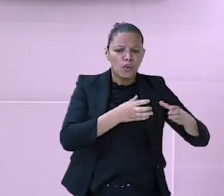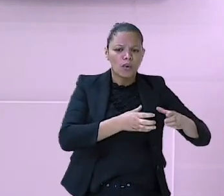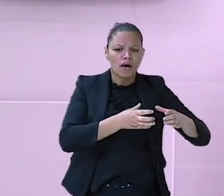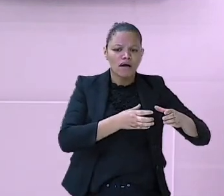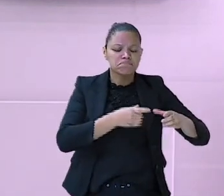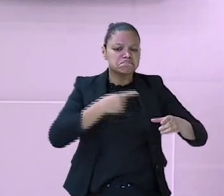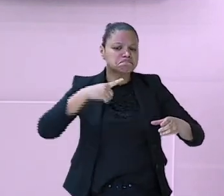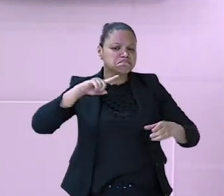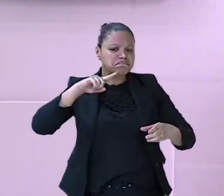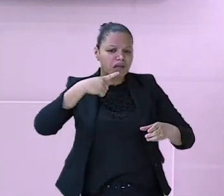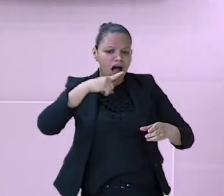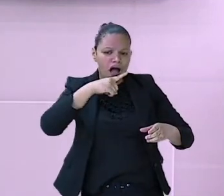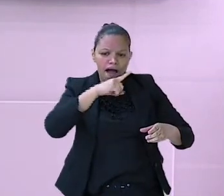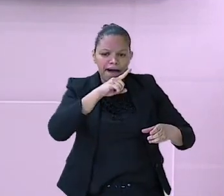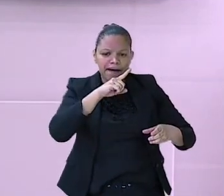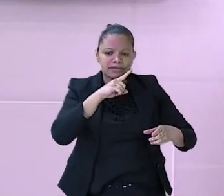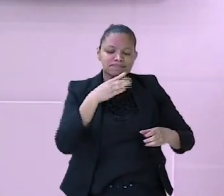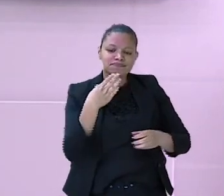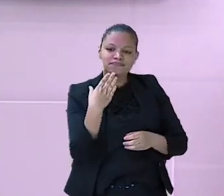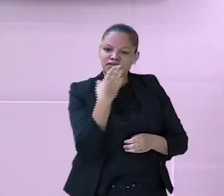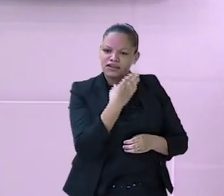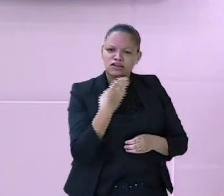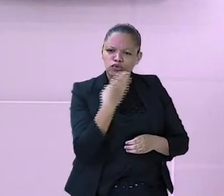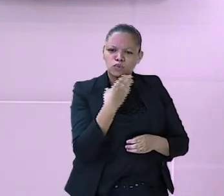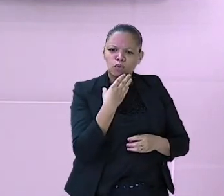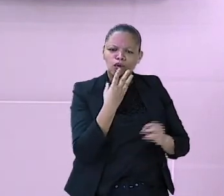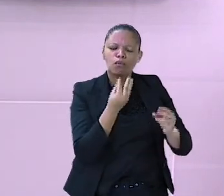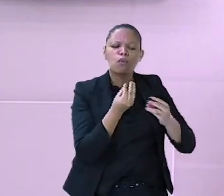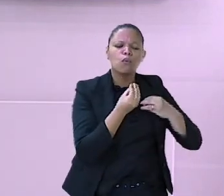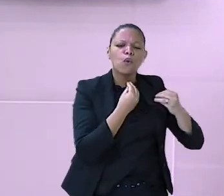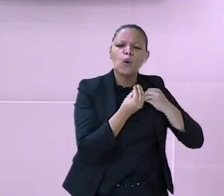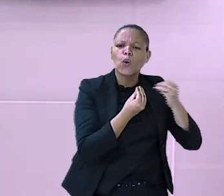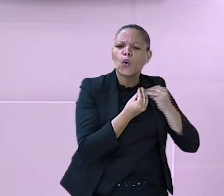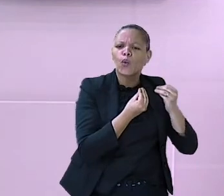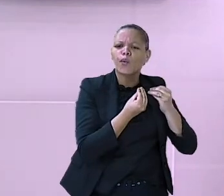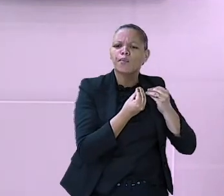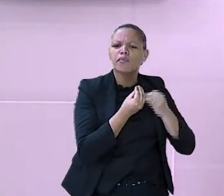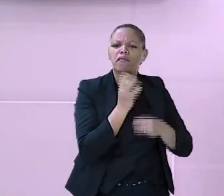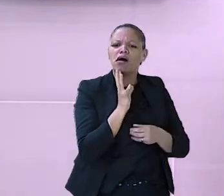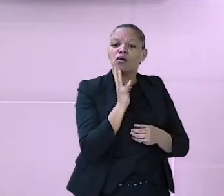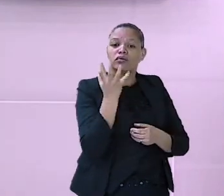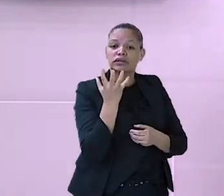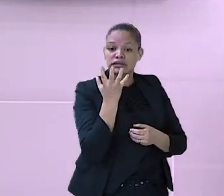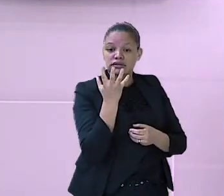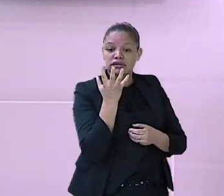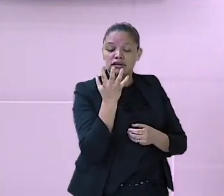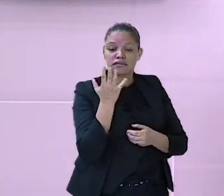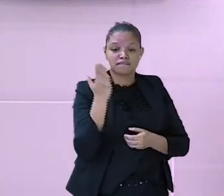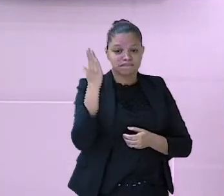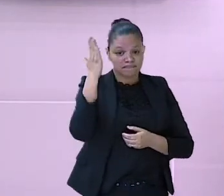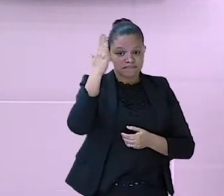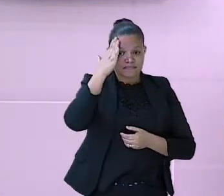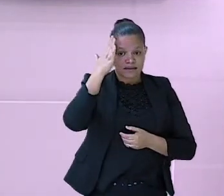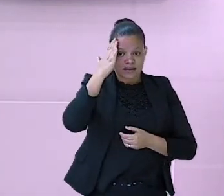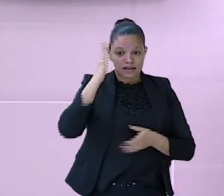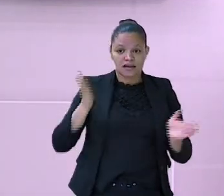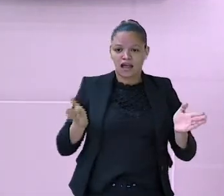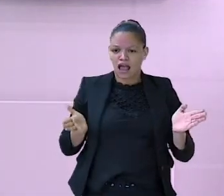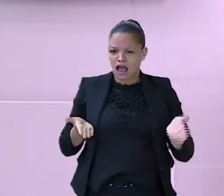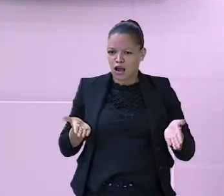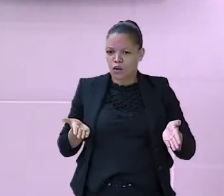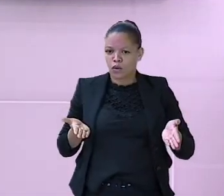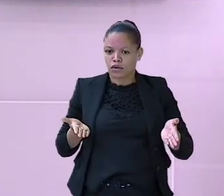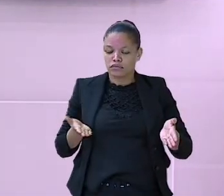alguns fatores e a gente vai entender aqui nesse processo que o engenho de cana-de-açúcar designa o